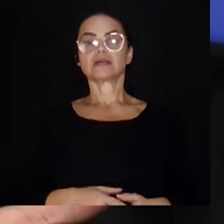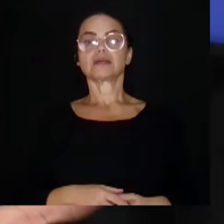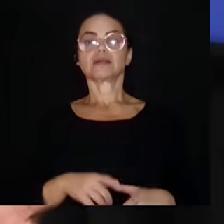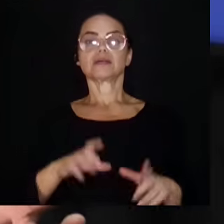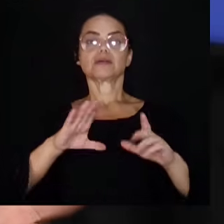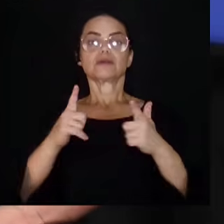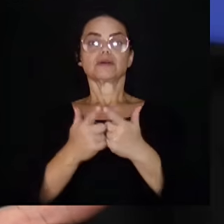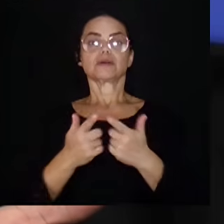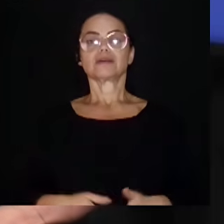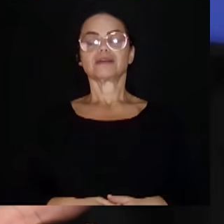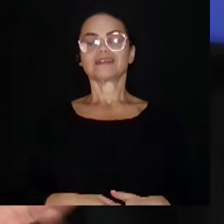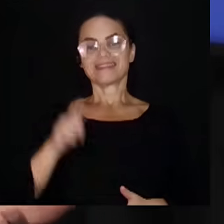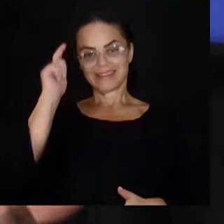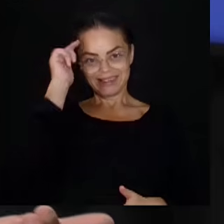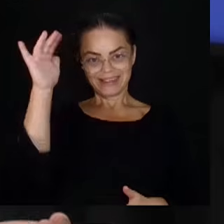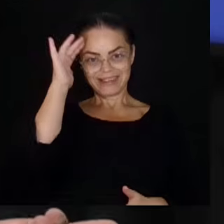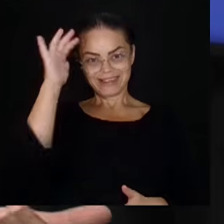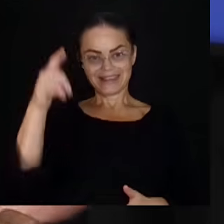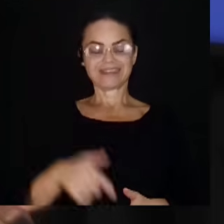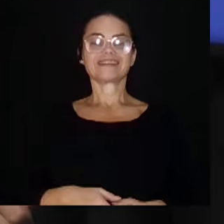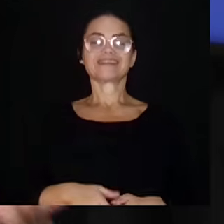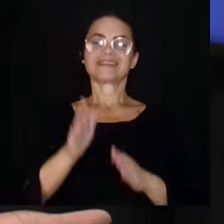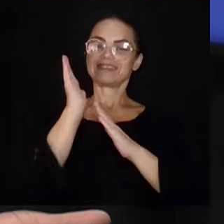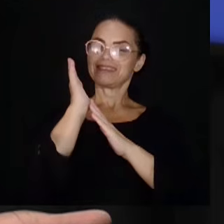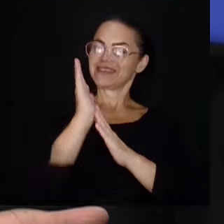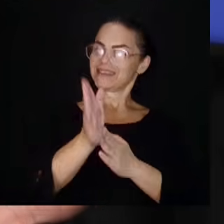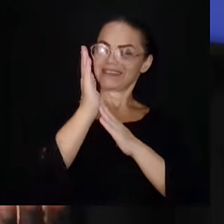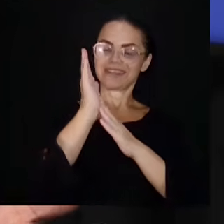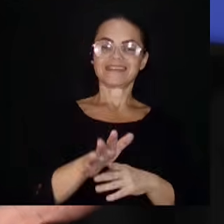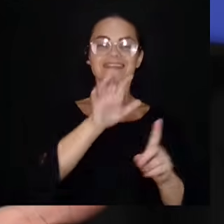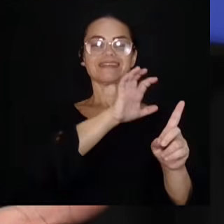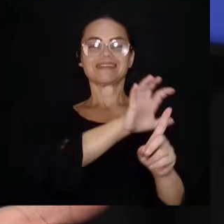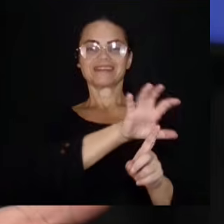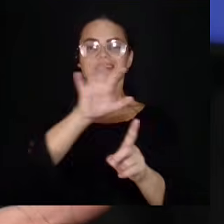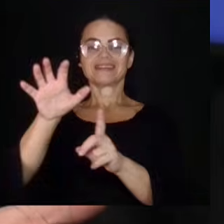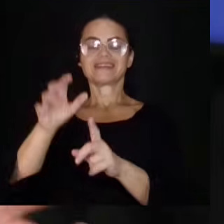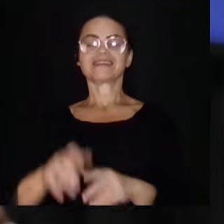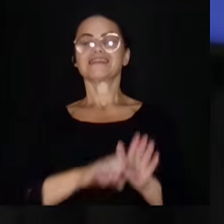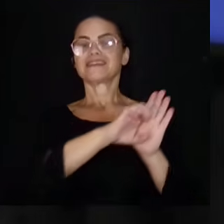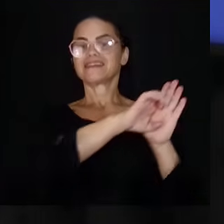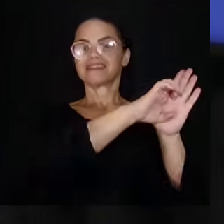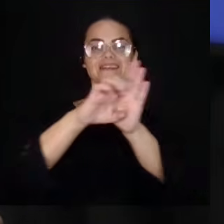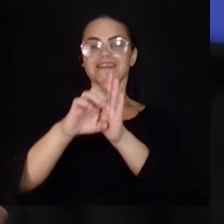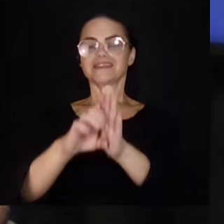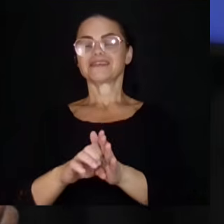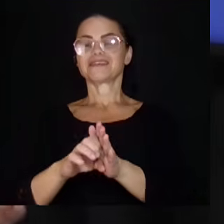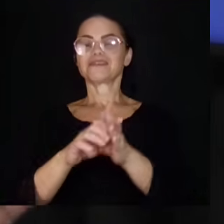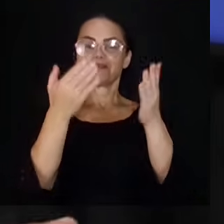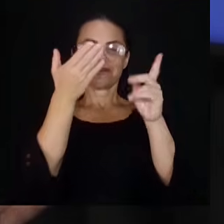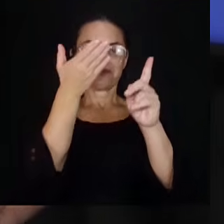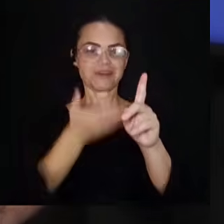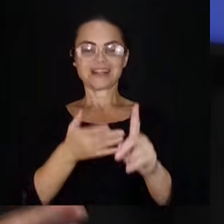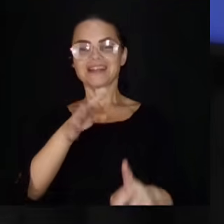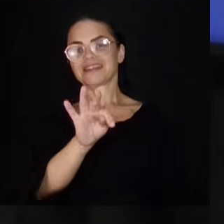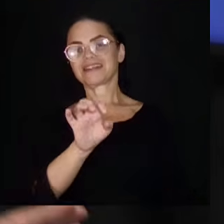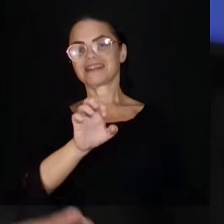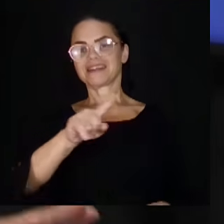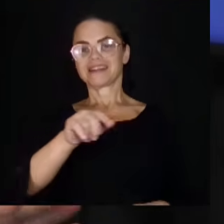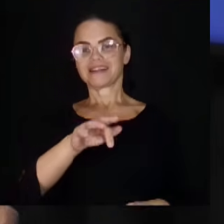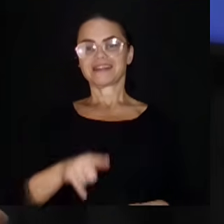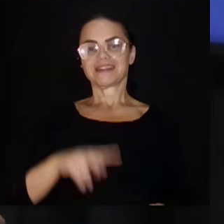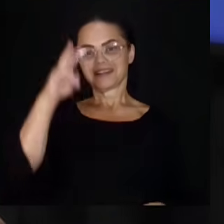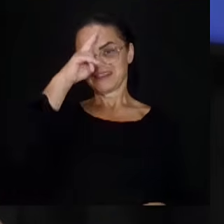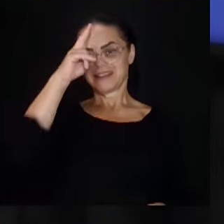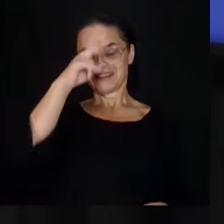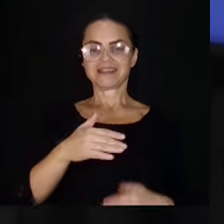sonhos que seguem movendo cada uma das pessoas entrevistadas, como você, Tereza. Sim. Nós relembramos com carinho e respeito